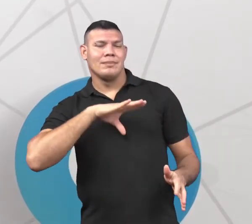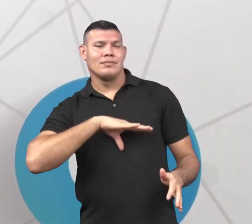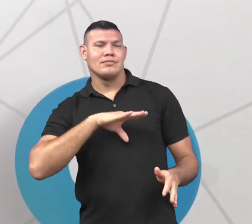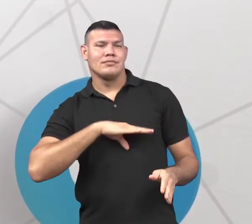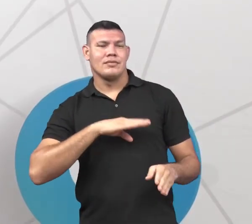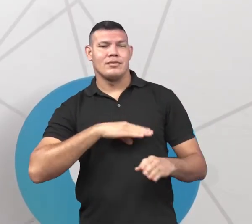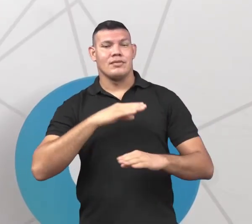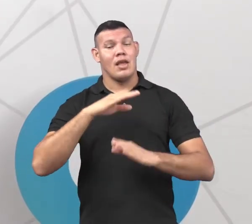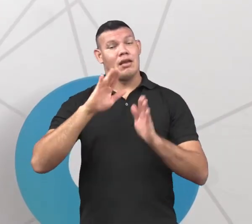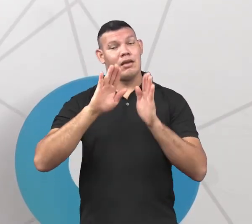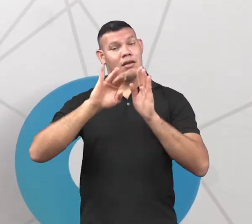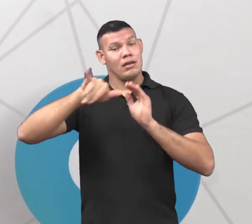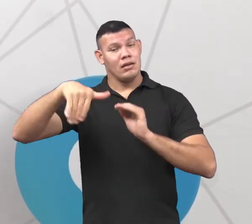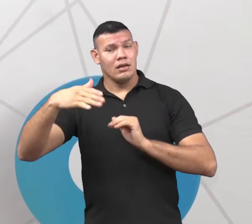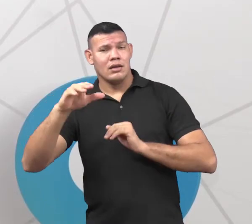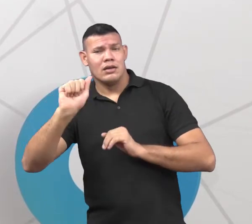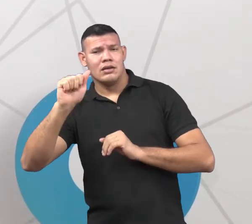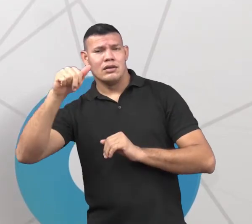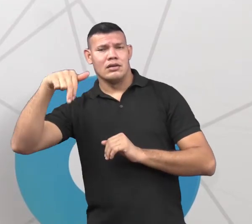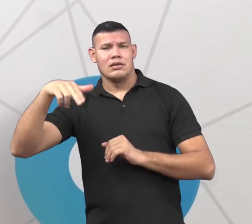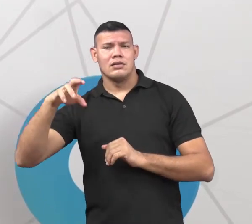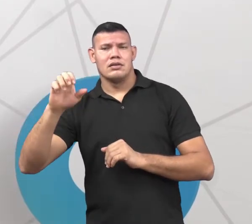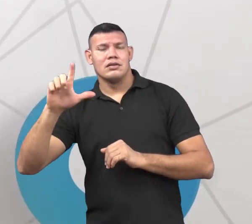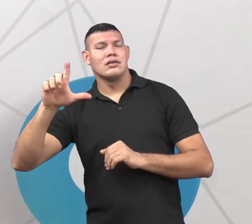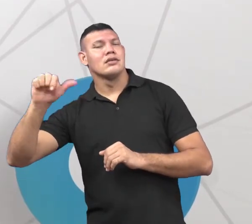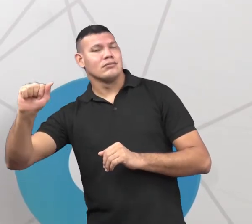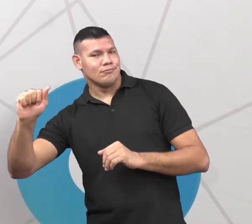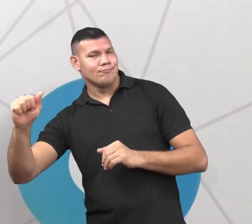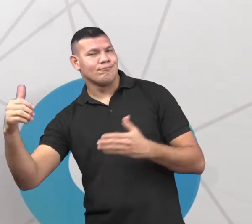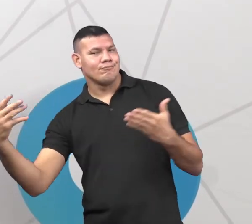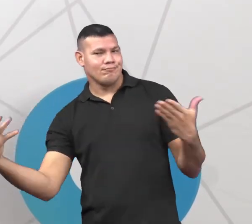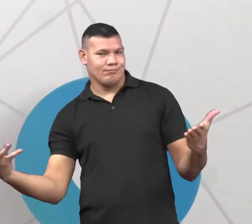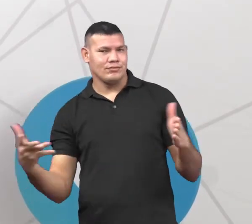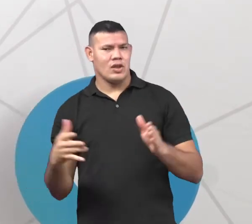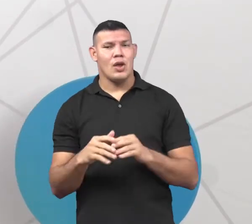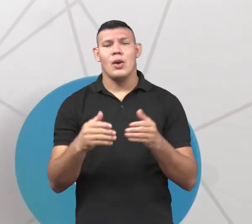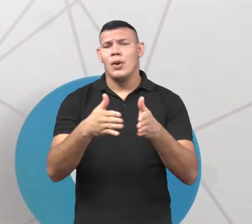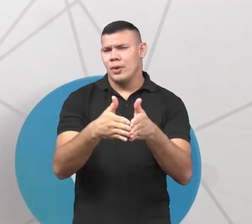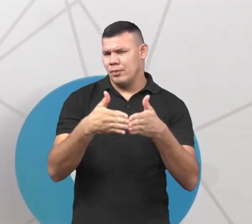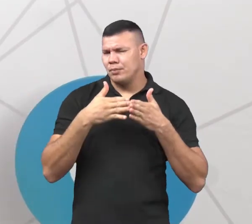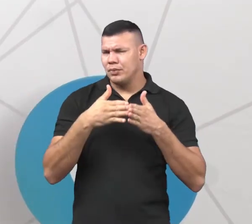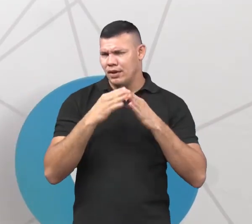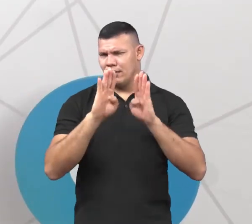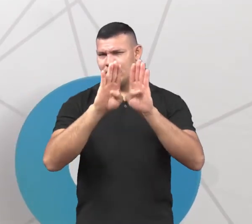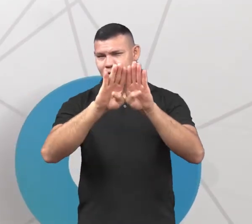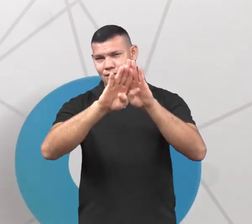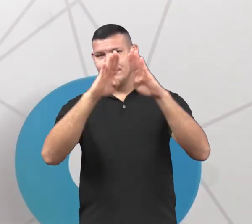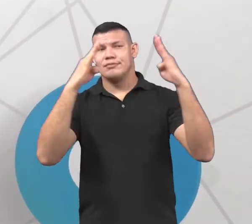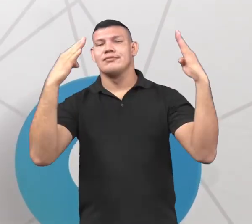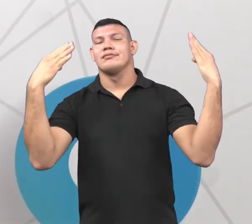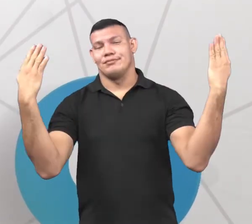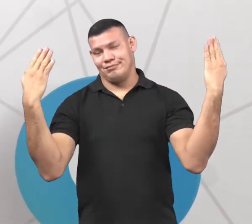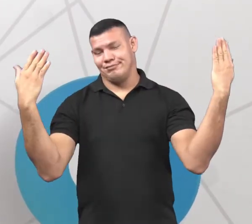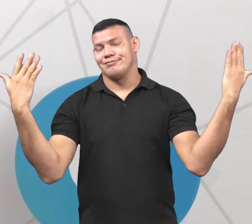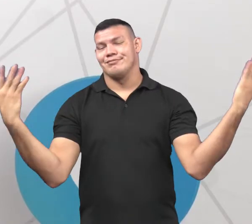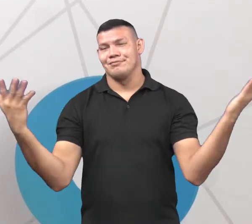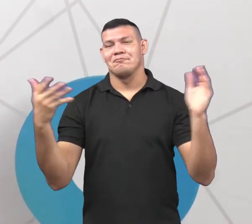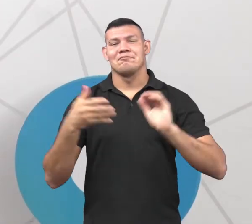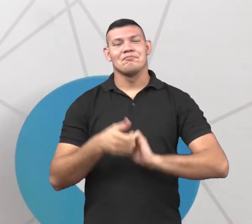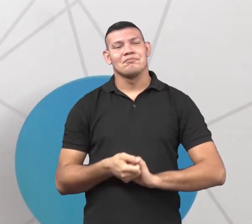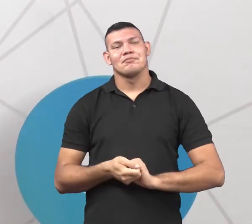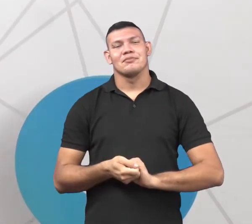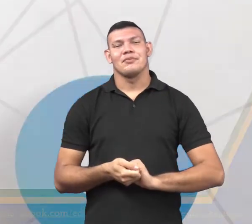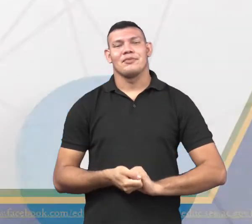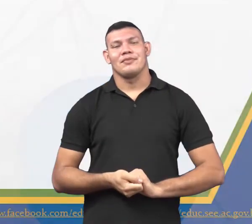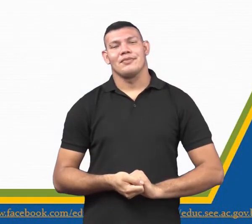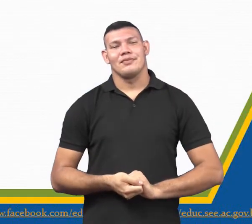isso, fica, por favor, abra a janela da sala. Agora fez mais sentido a frase, né? Vamos lá, pessoal.